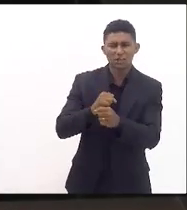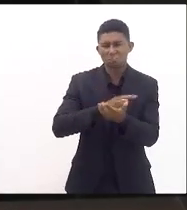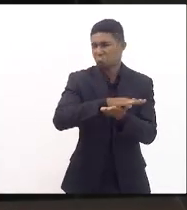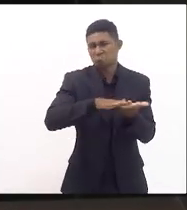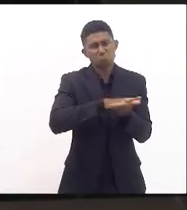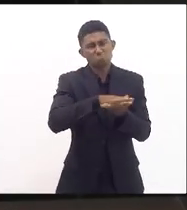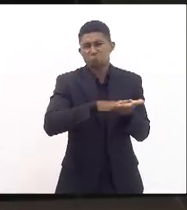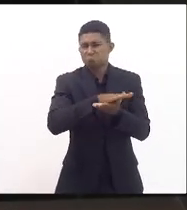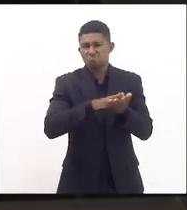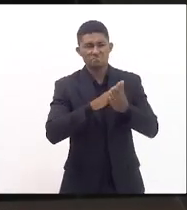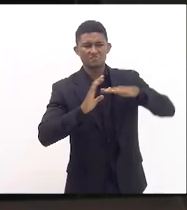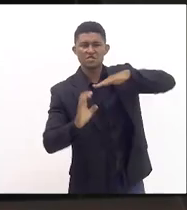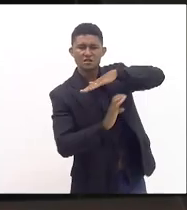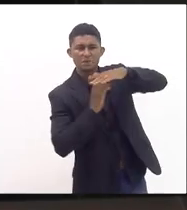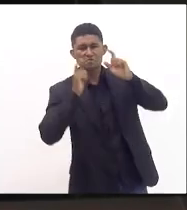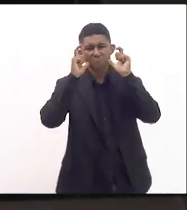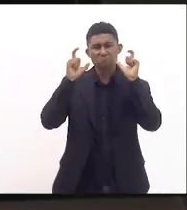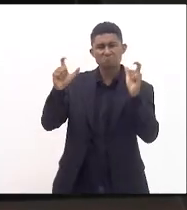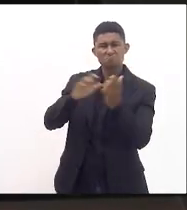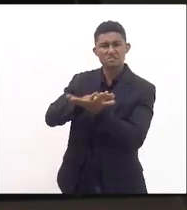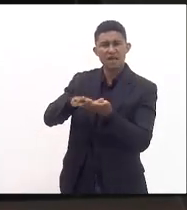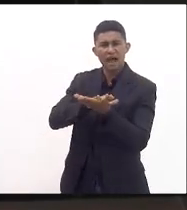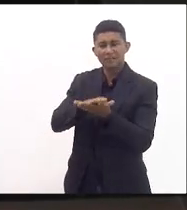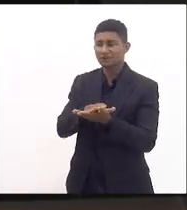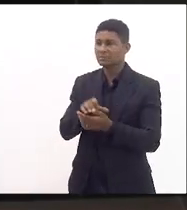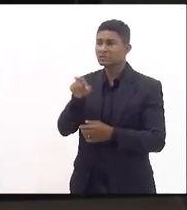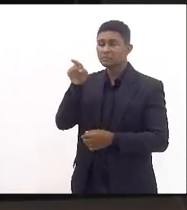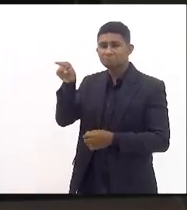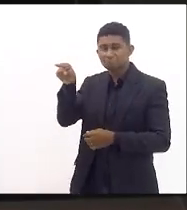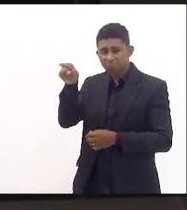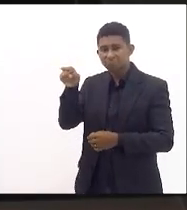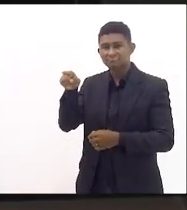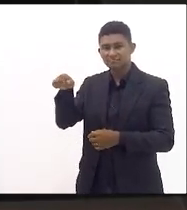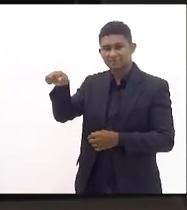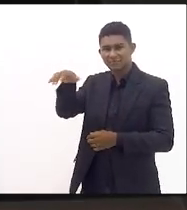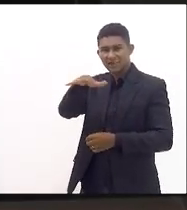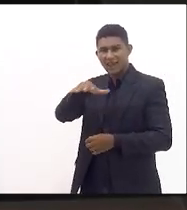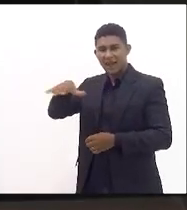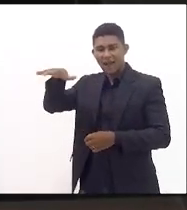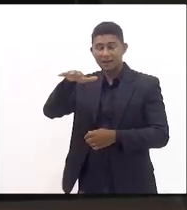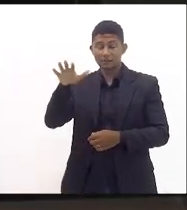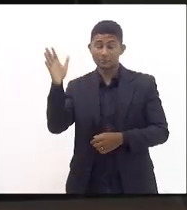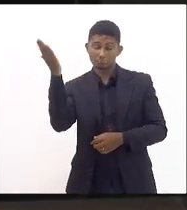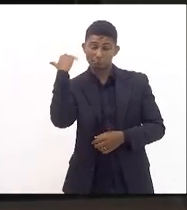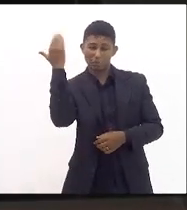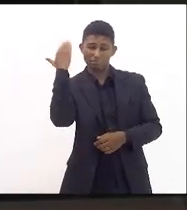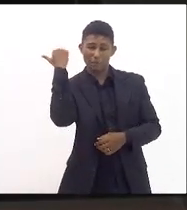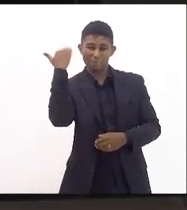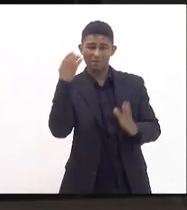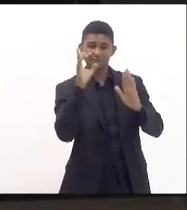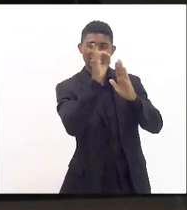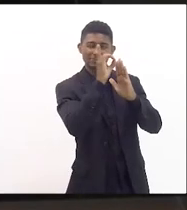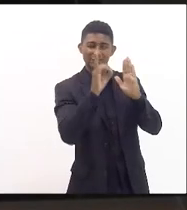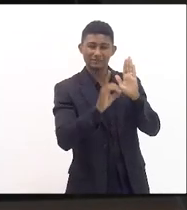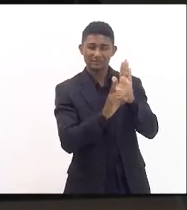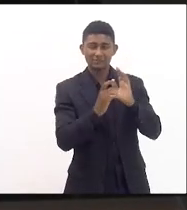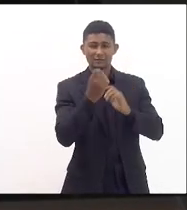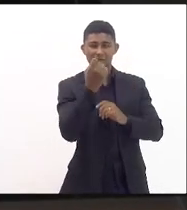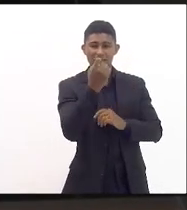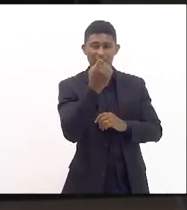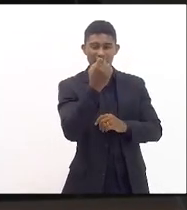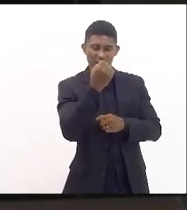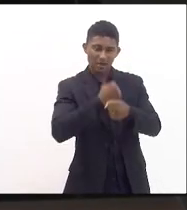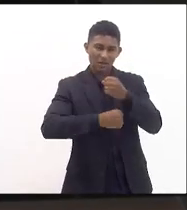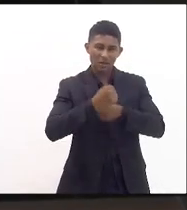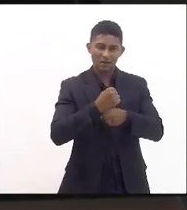para o uso urbano. Aquela área, na década de 70 a